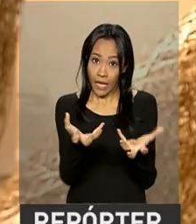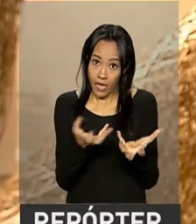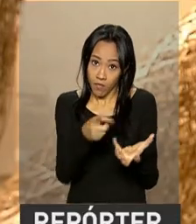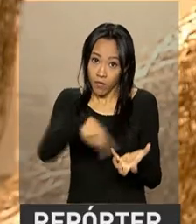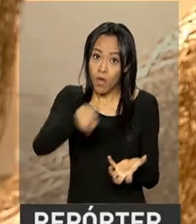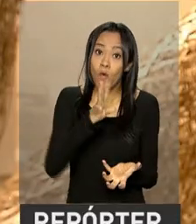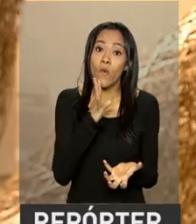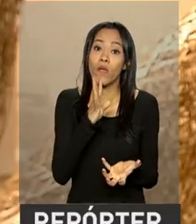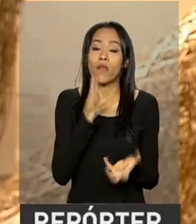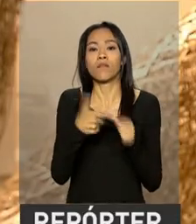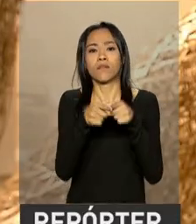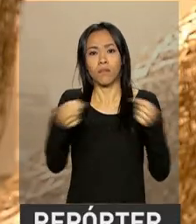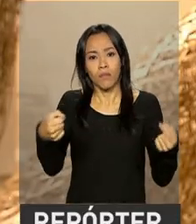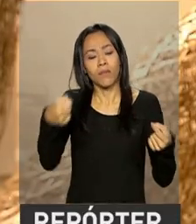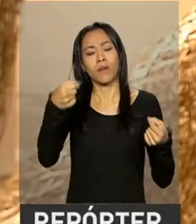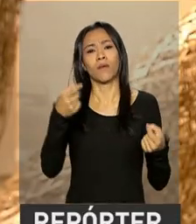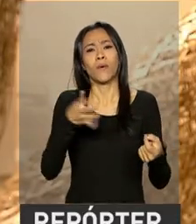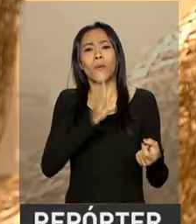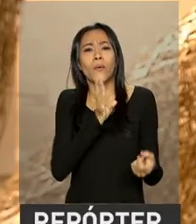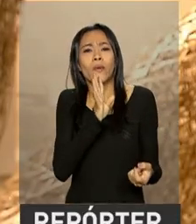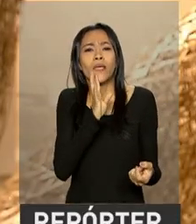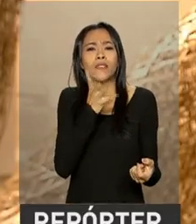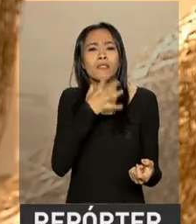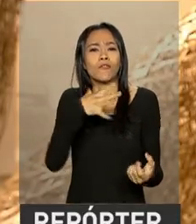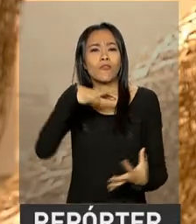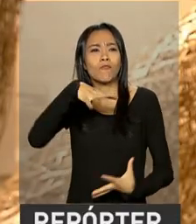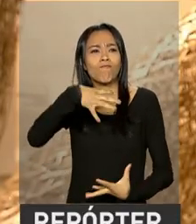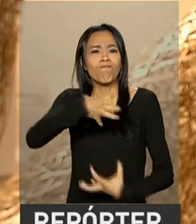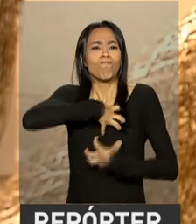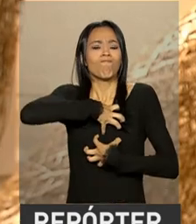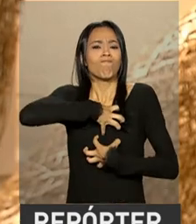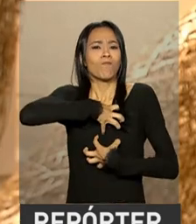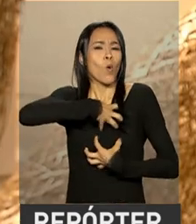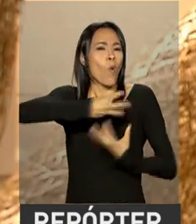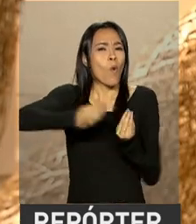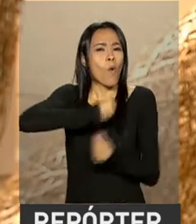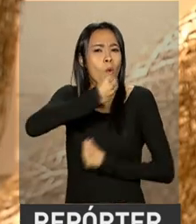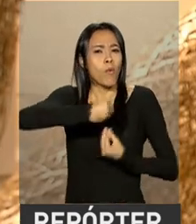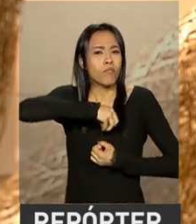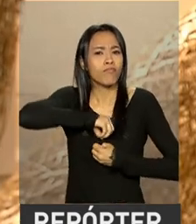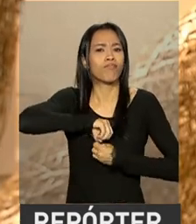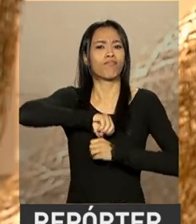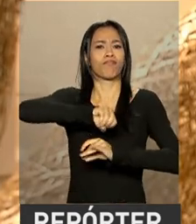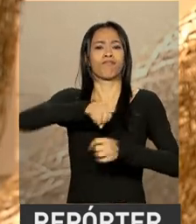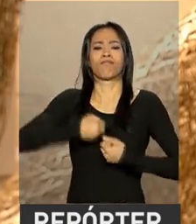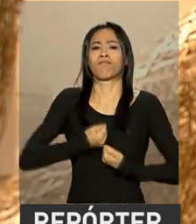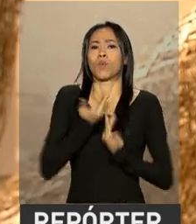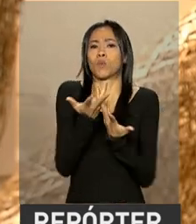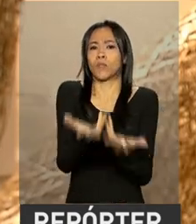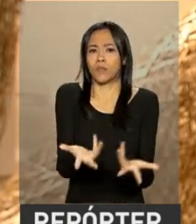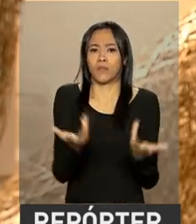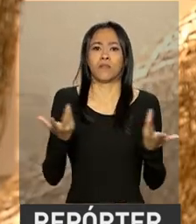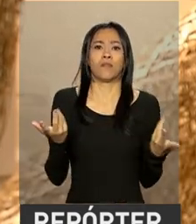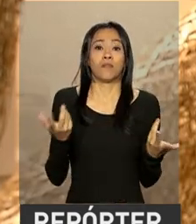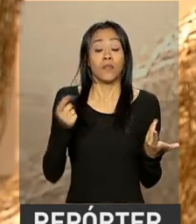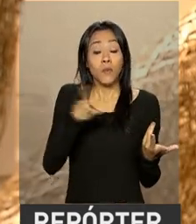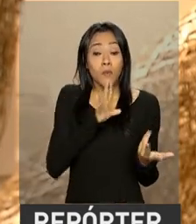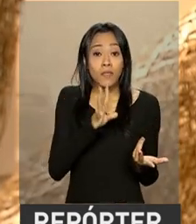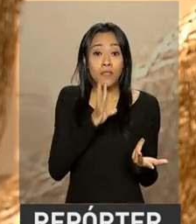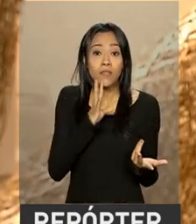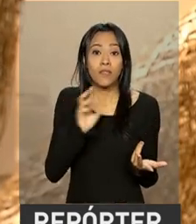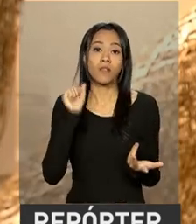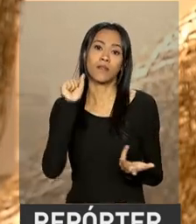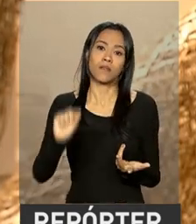Japão nessa maneira, conheçam o nosso espírito, conheçam a possibilidade de maior